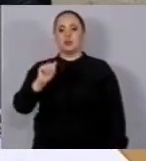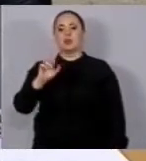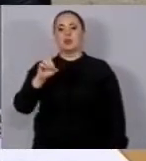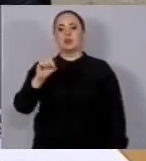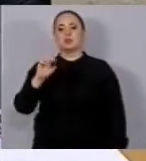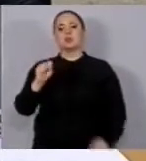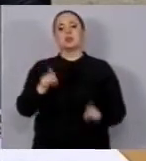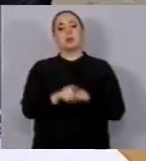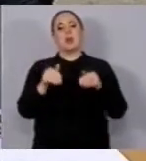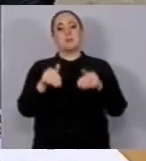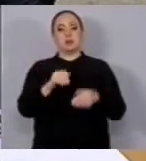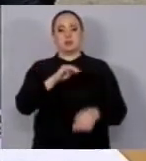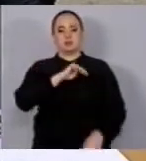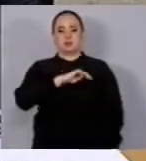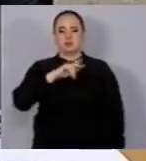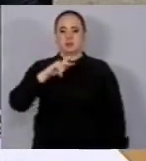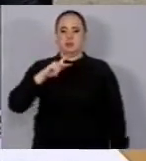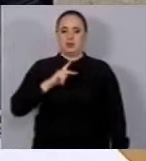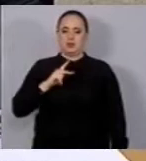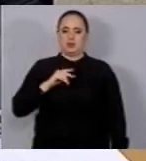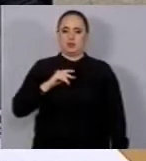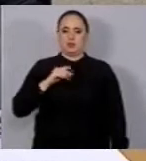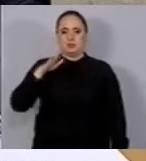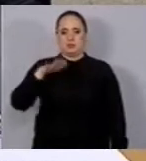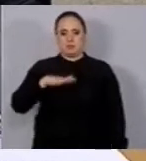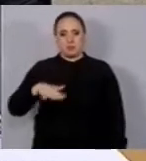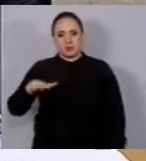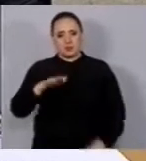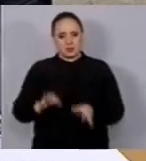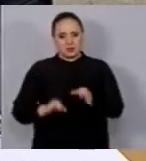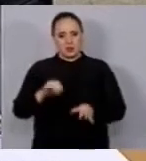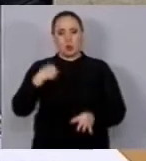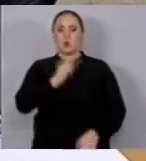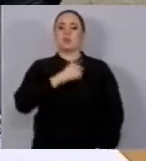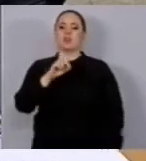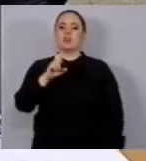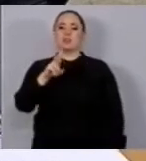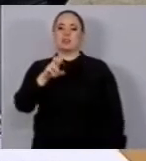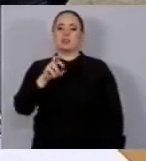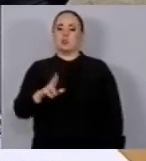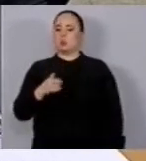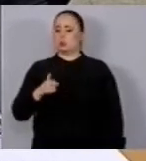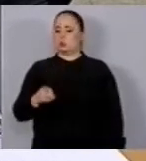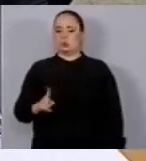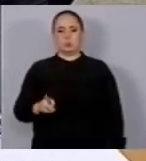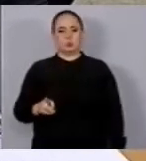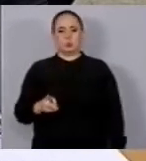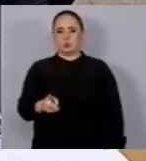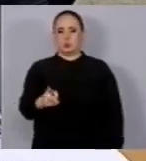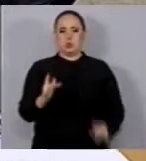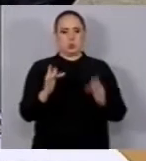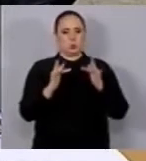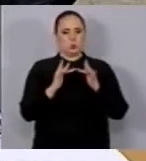Público, protagonistas da cena judiciária, o dever de estabelecer permanentemente